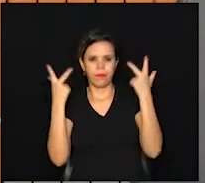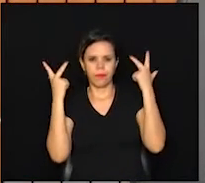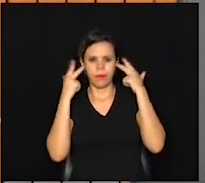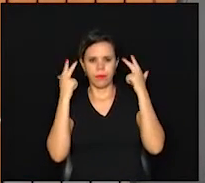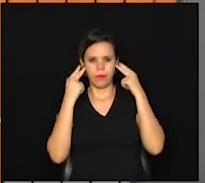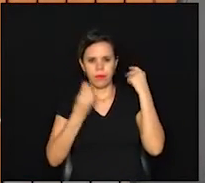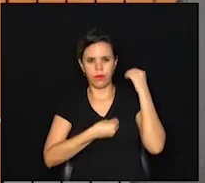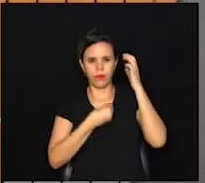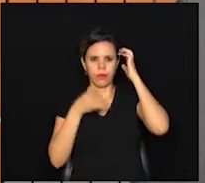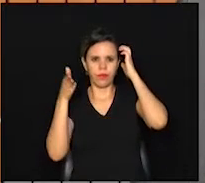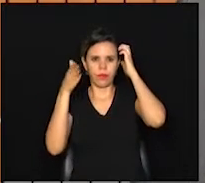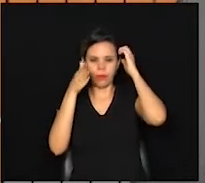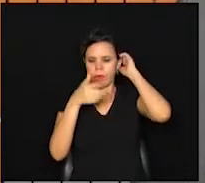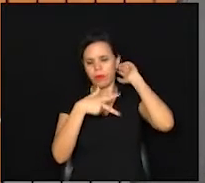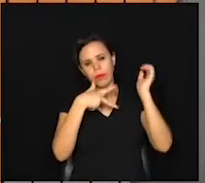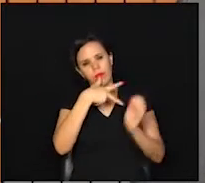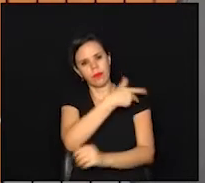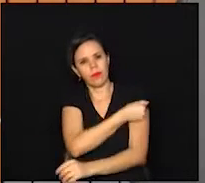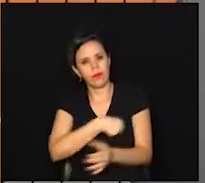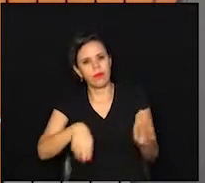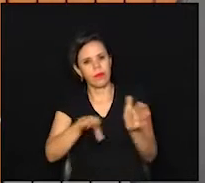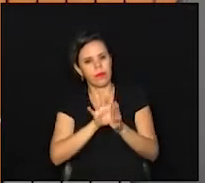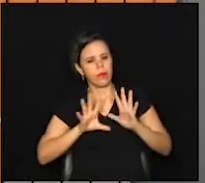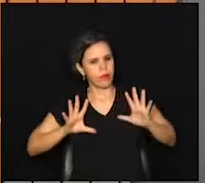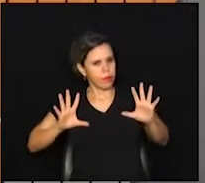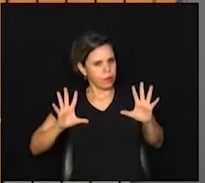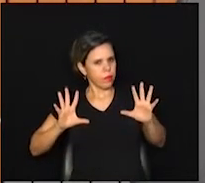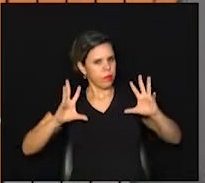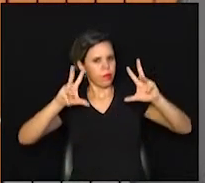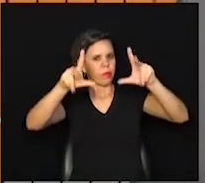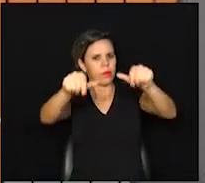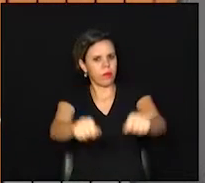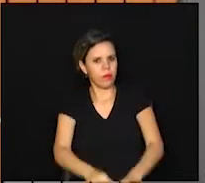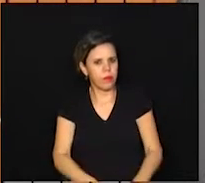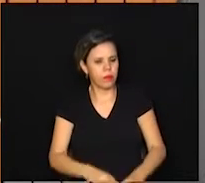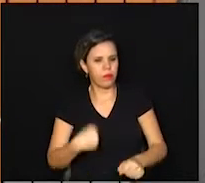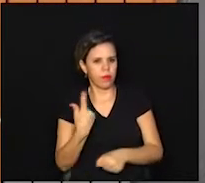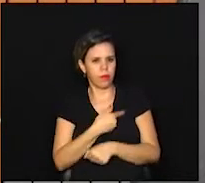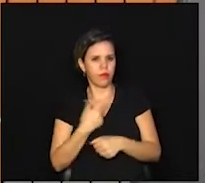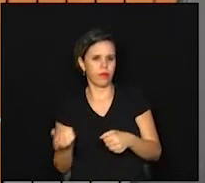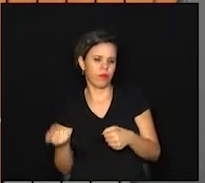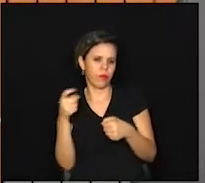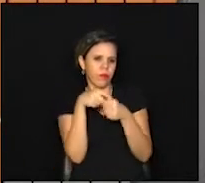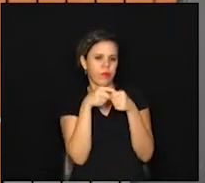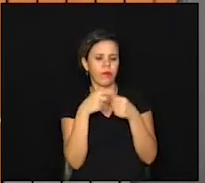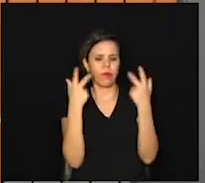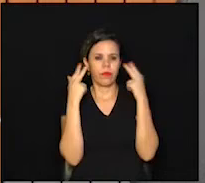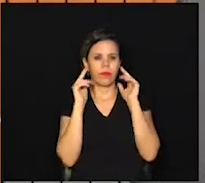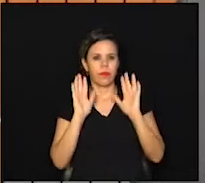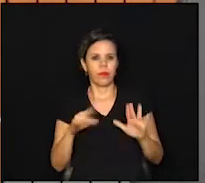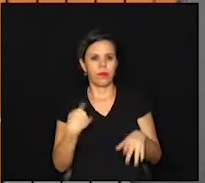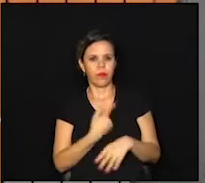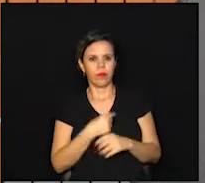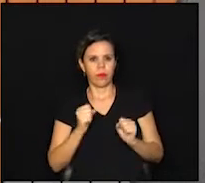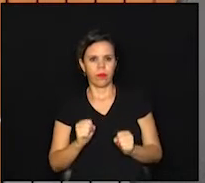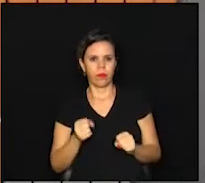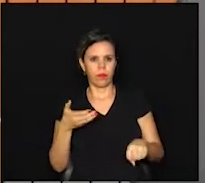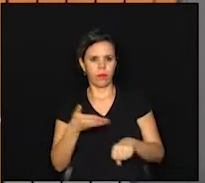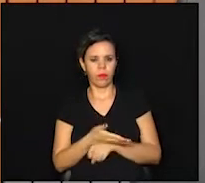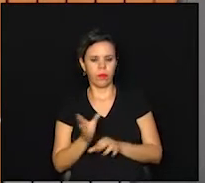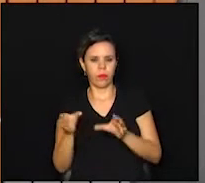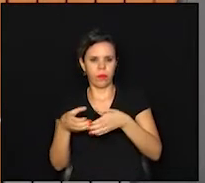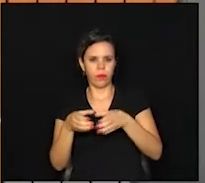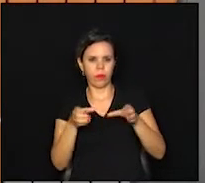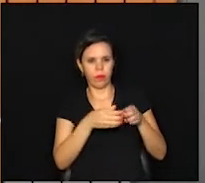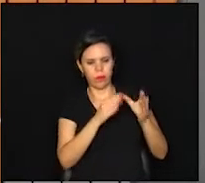normalidade, que a vacina chegue para todos e todas e assim a gente volte para a nossa normalidade, para que a gente possa acessar essas comunidades,